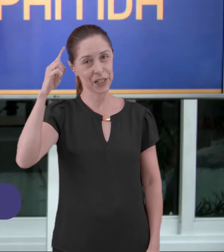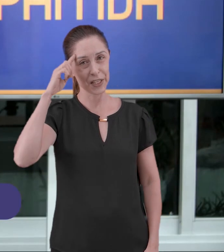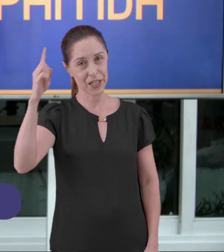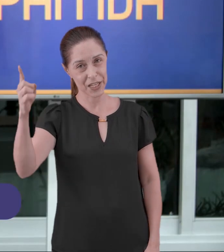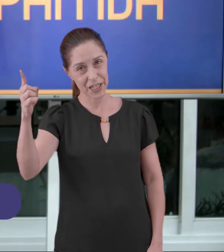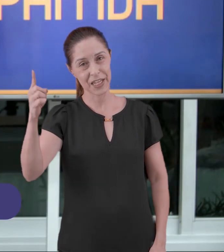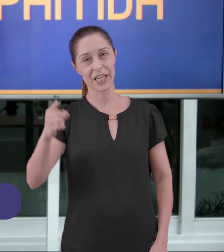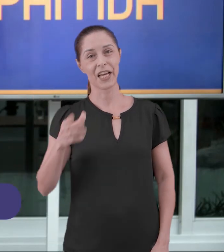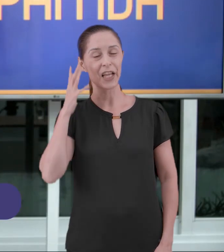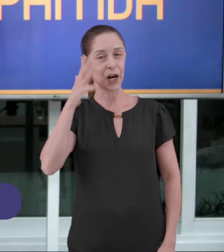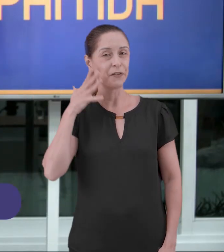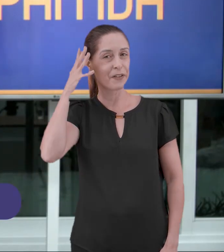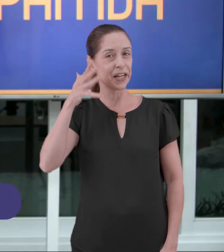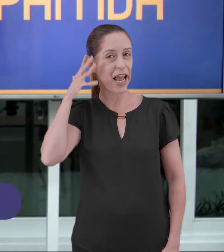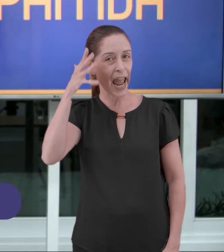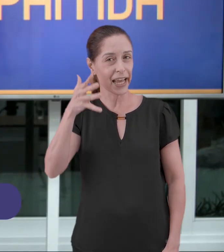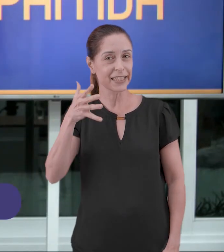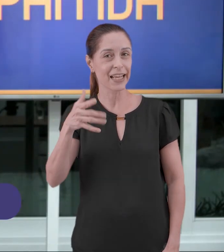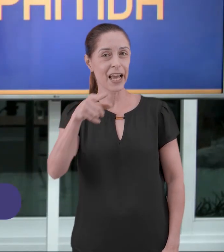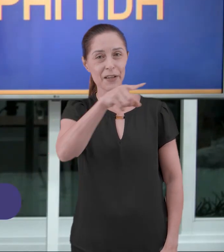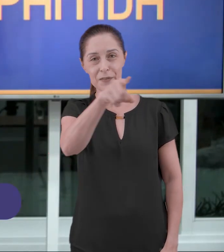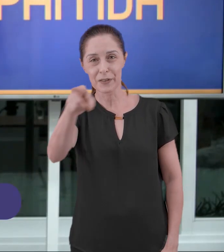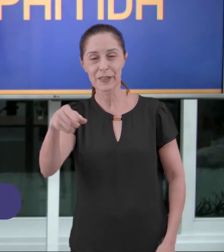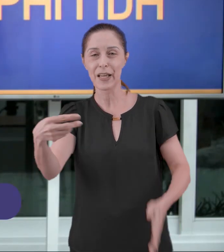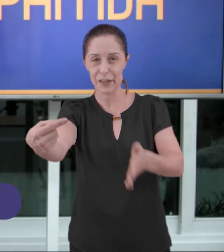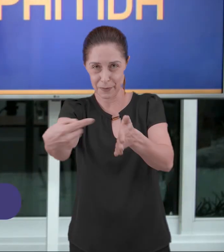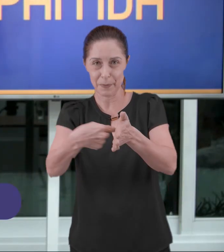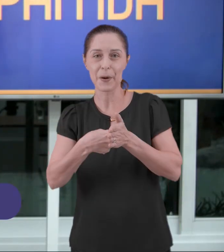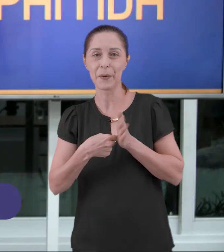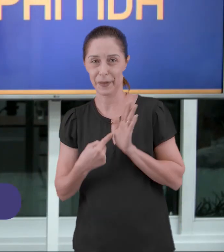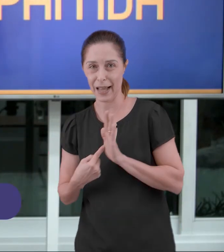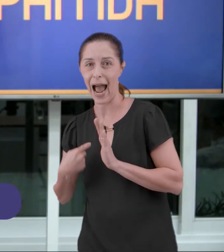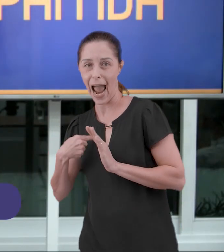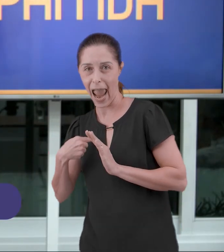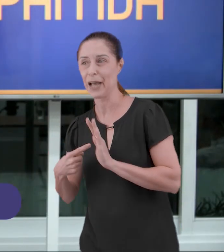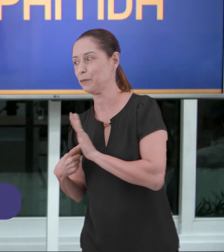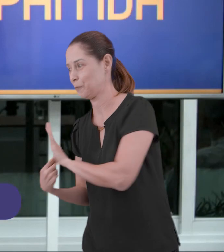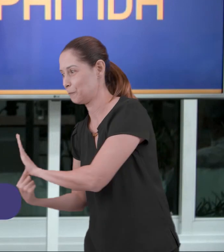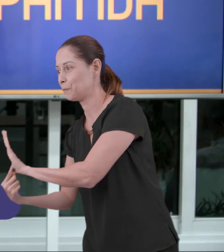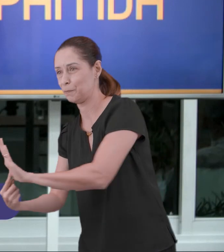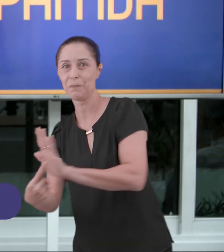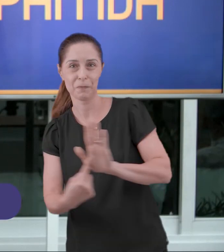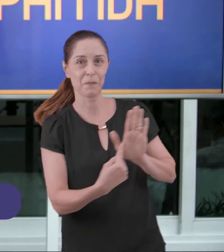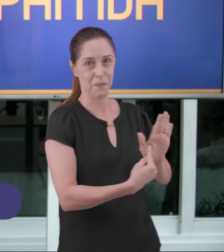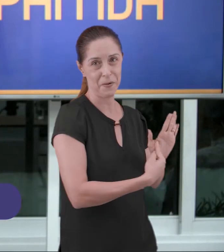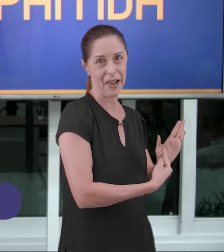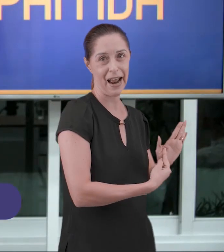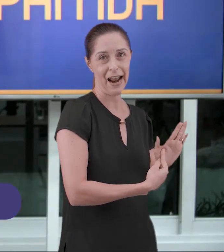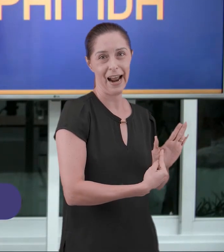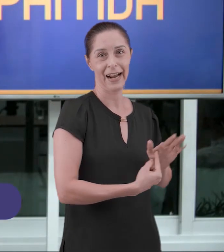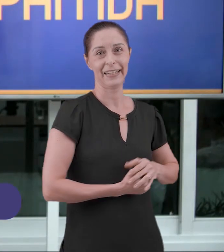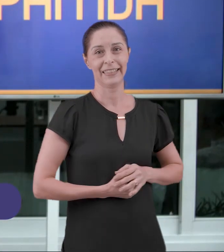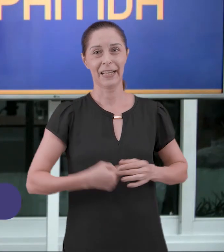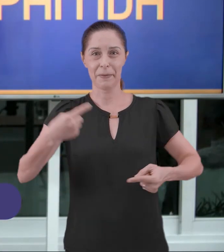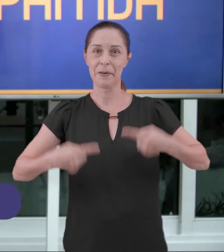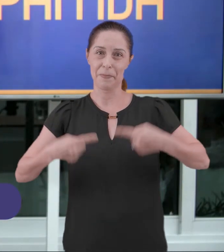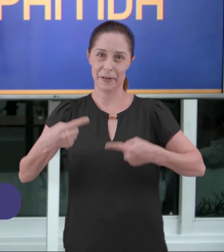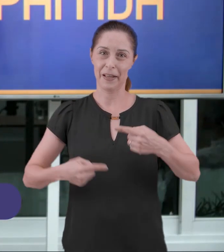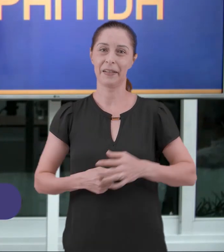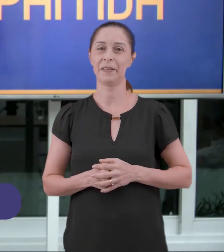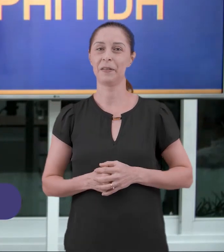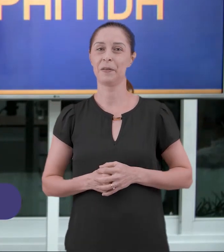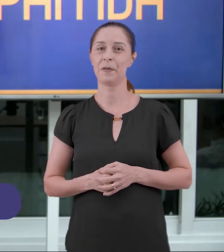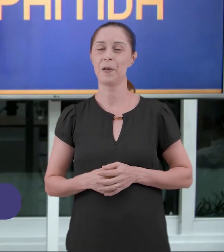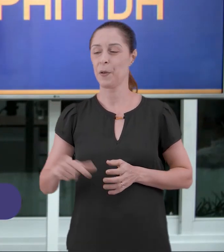da conferência para ouvir o seu comentário e transmitir a sua pergunta aqui para o pastor e